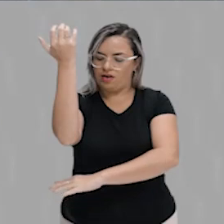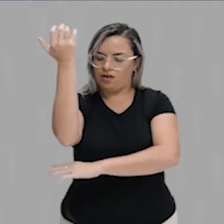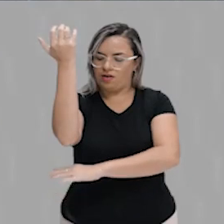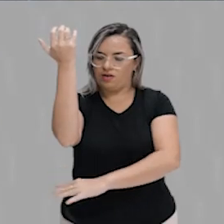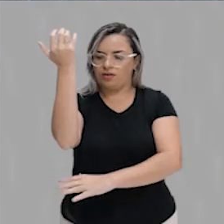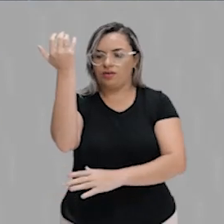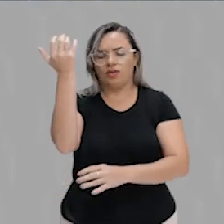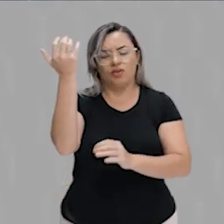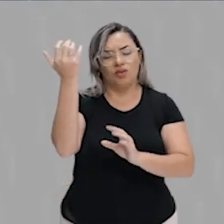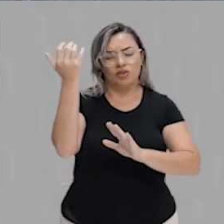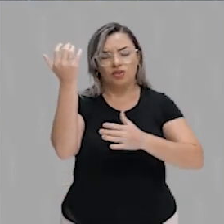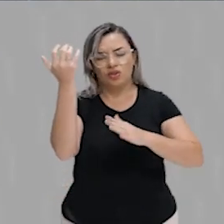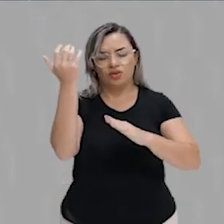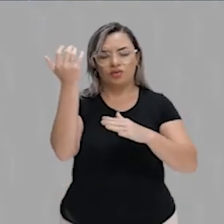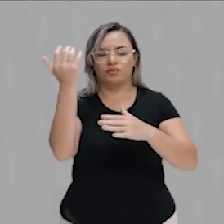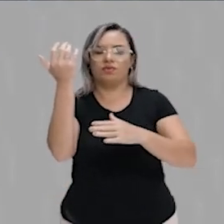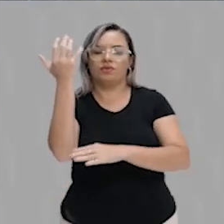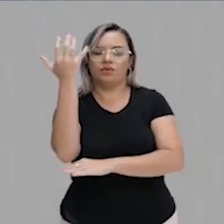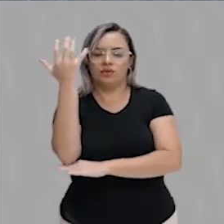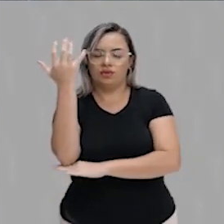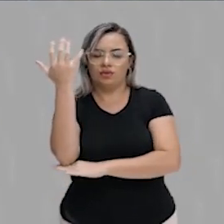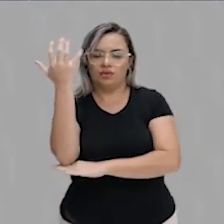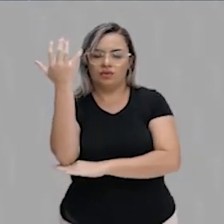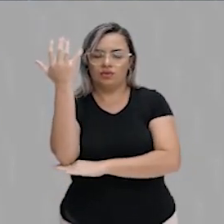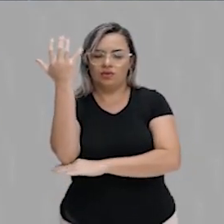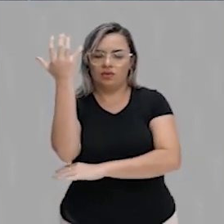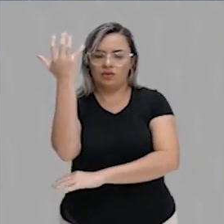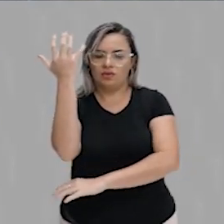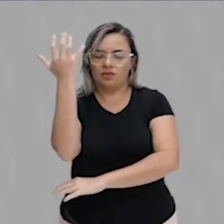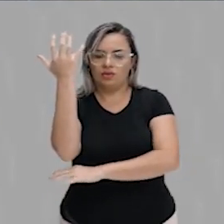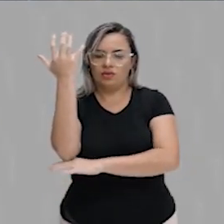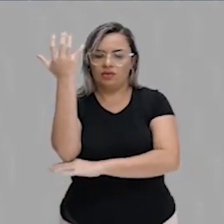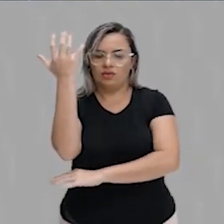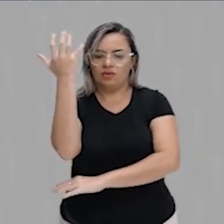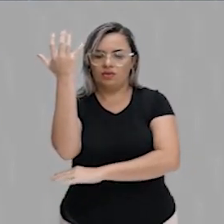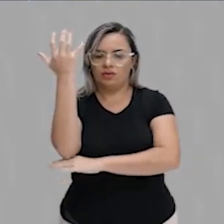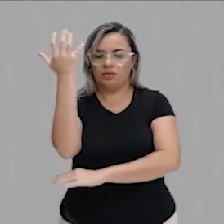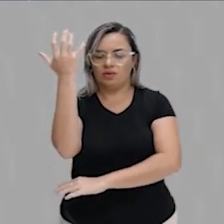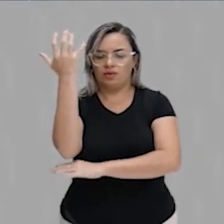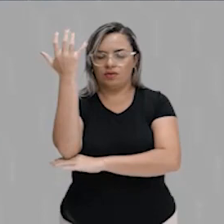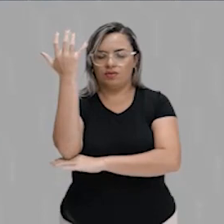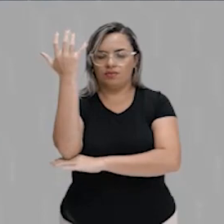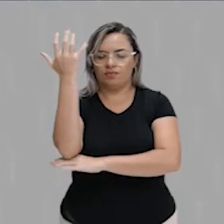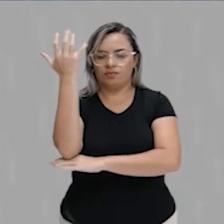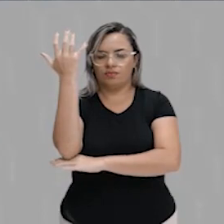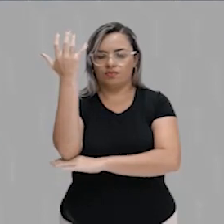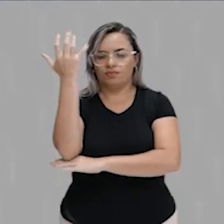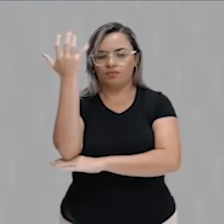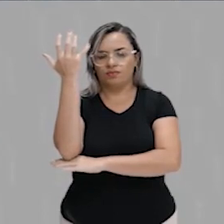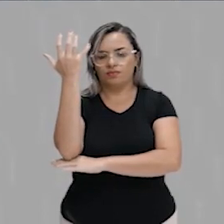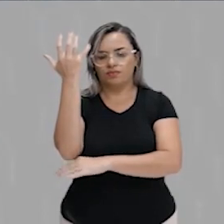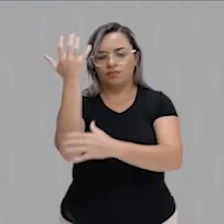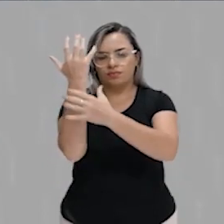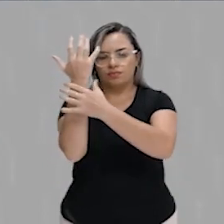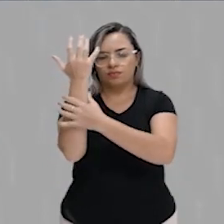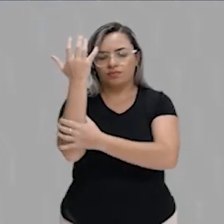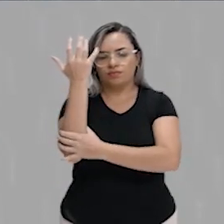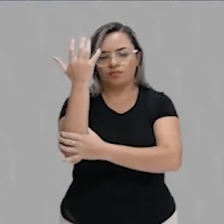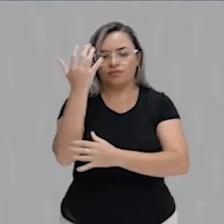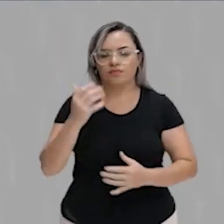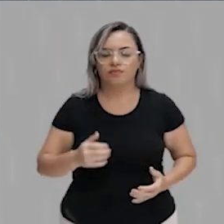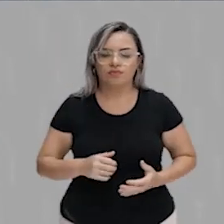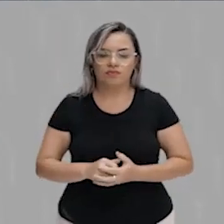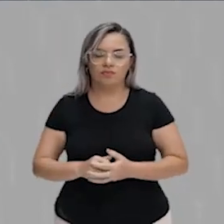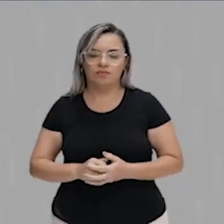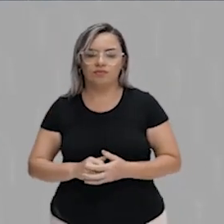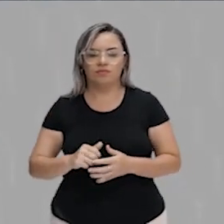ser adequado para o crescimento do caule, não vai ser tão adequado para o crescimento do caule, certo? Então,